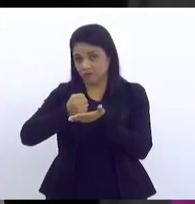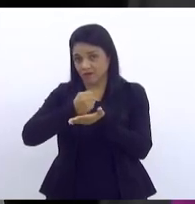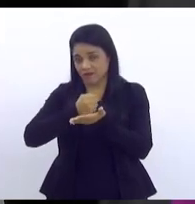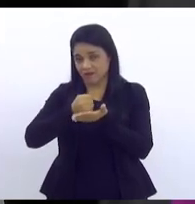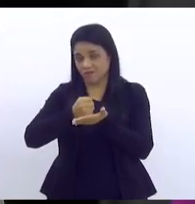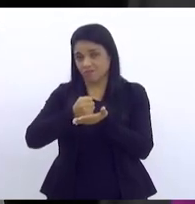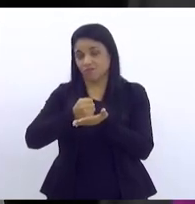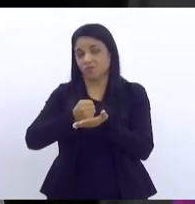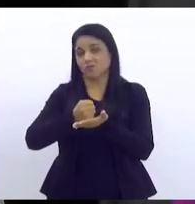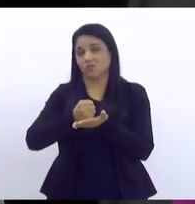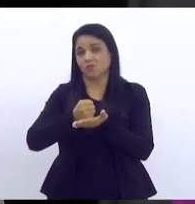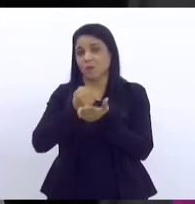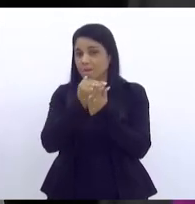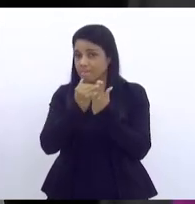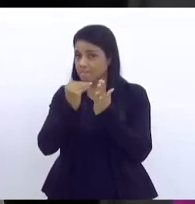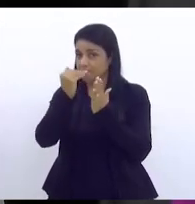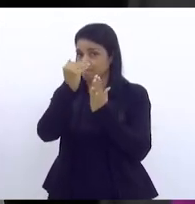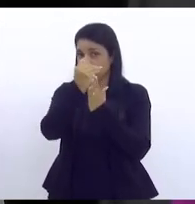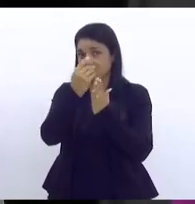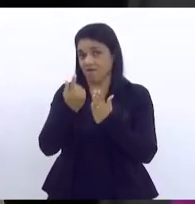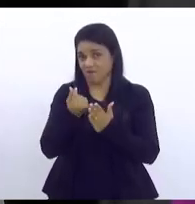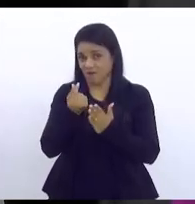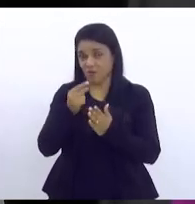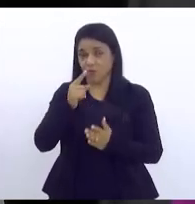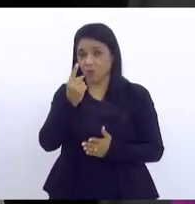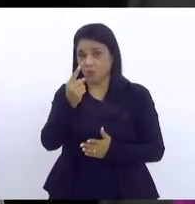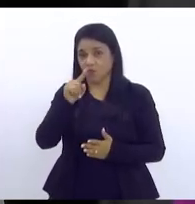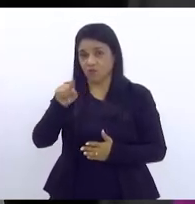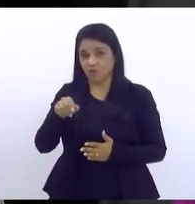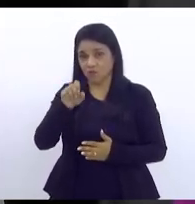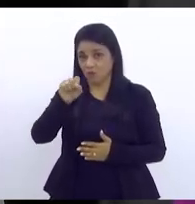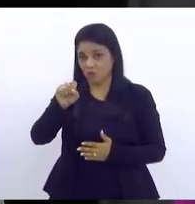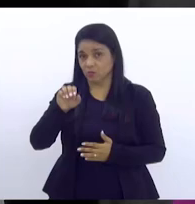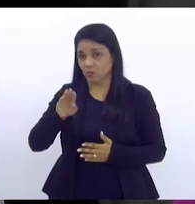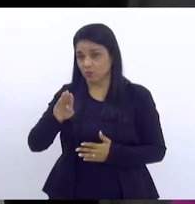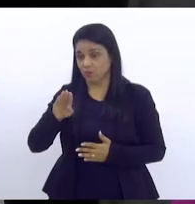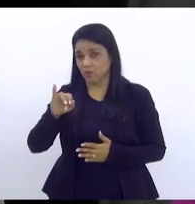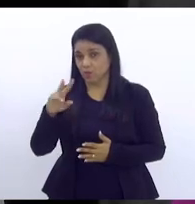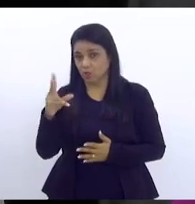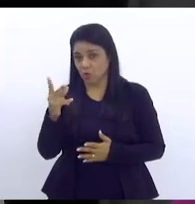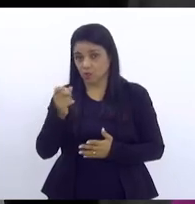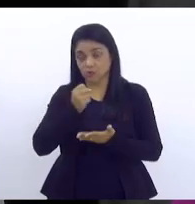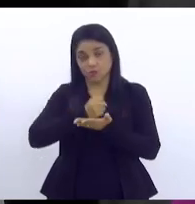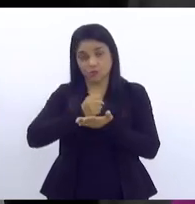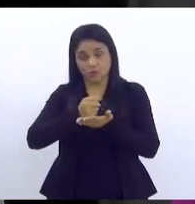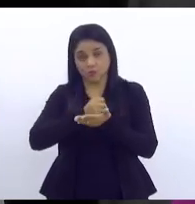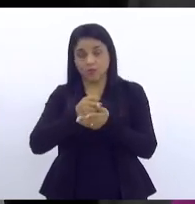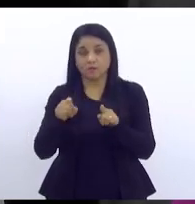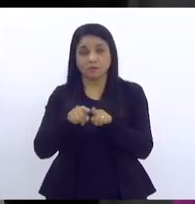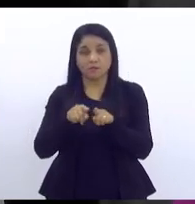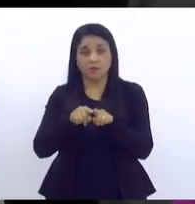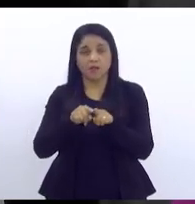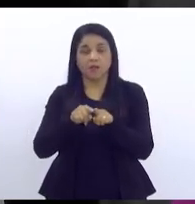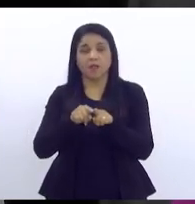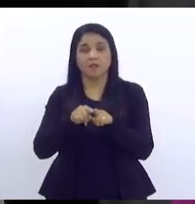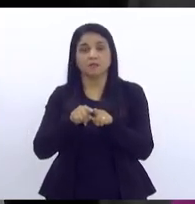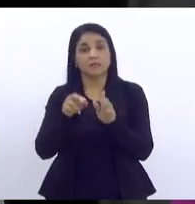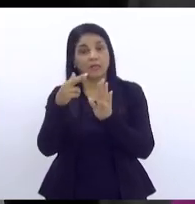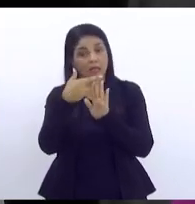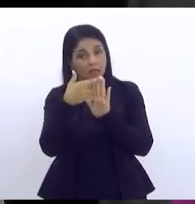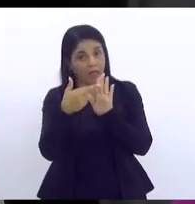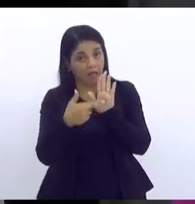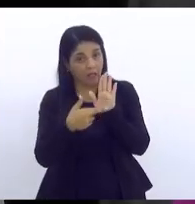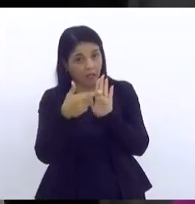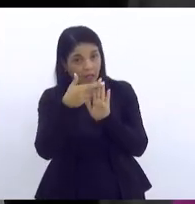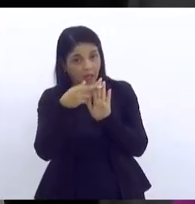E aí eh especificamente esse 1,8 bilhões eh o contrato também prevê algumas algumas regras né